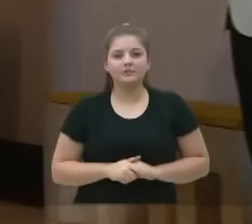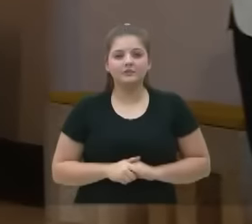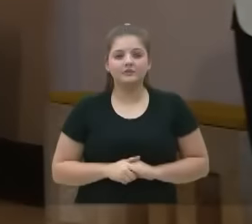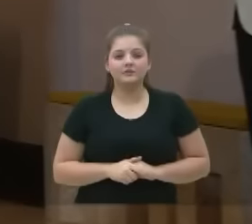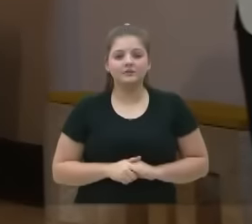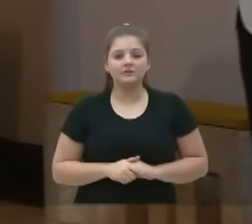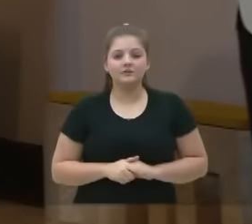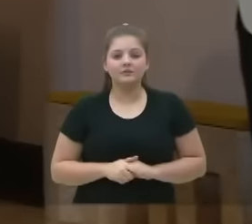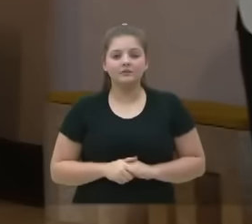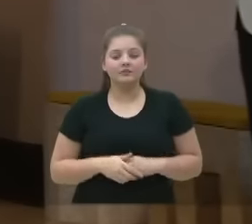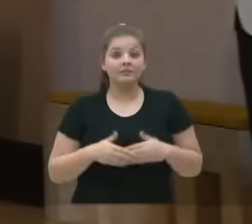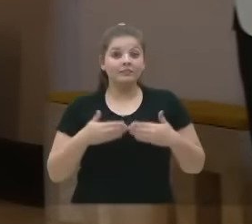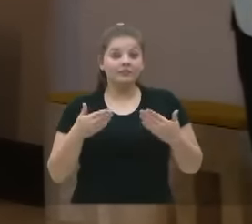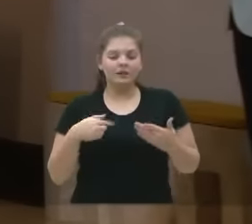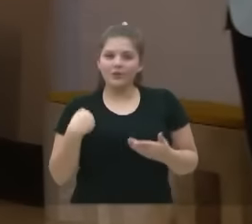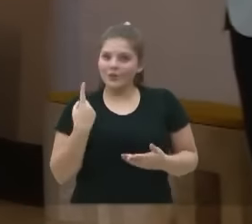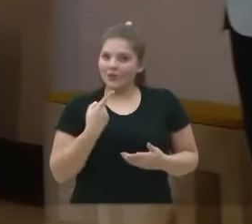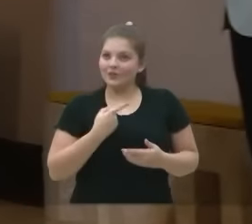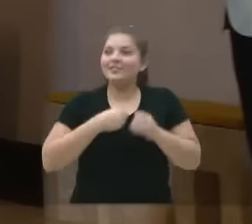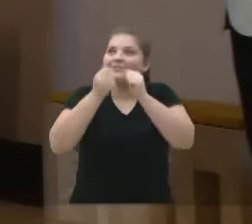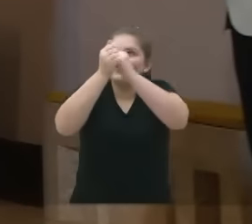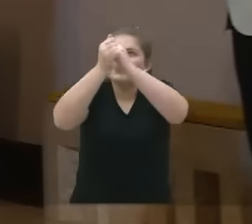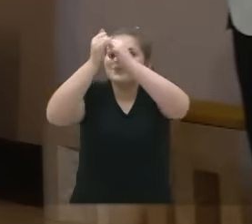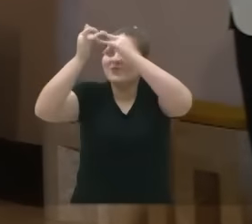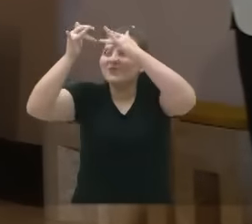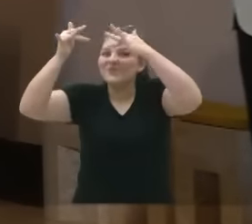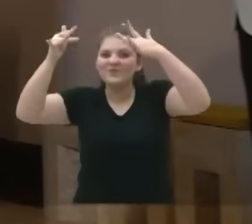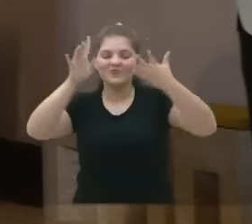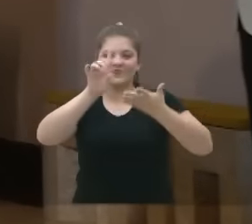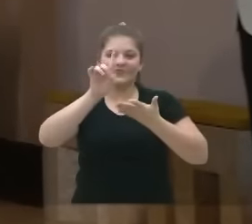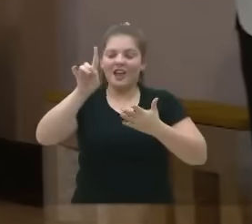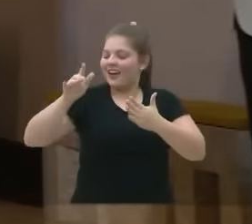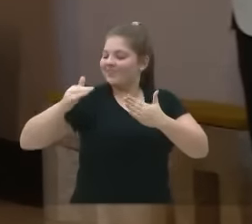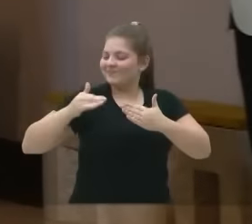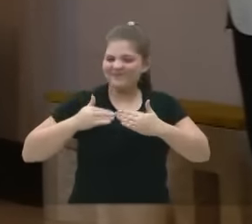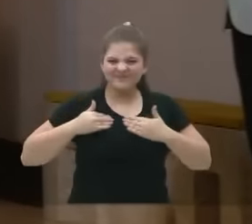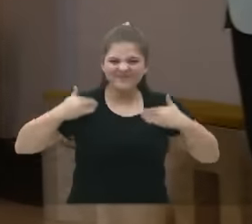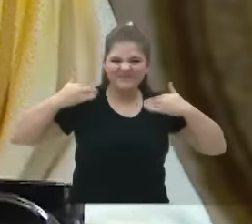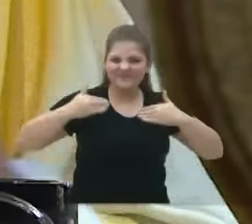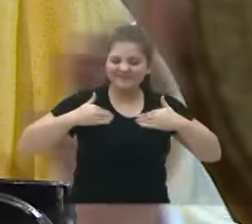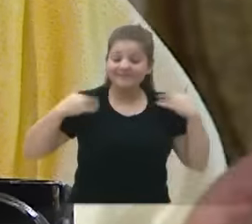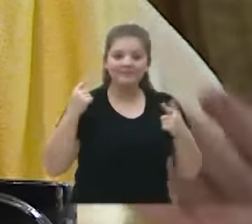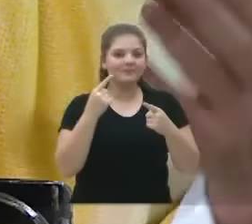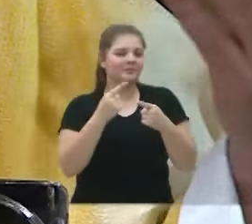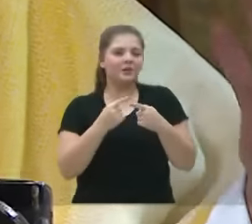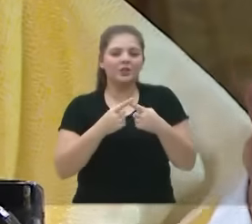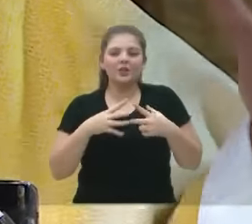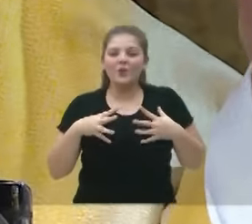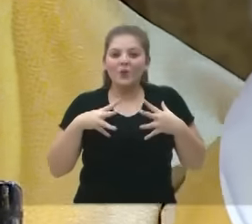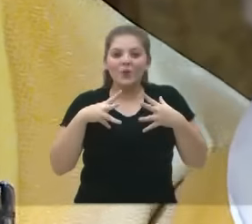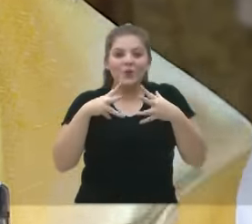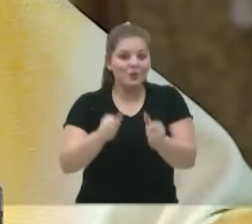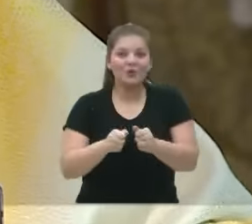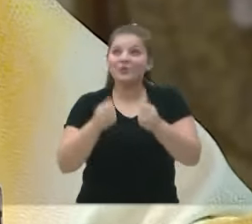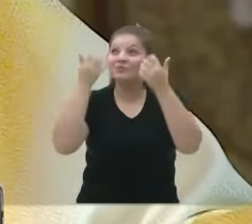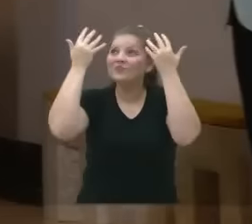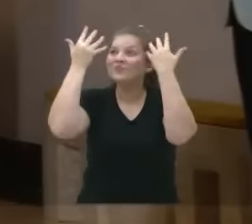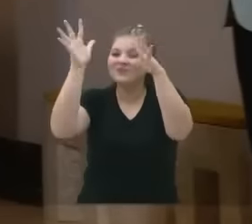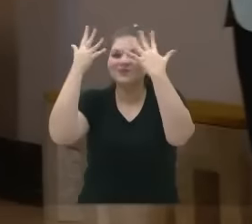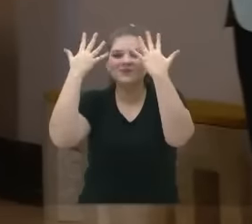nós. E nós vamos glorificar a este Deus com entusiasmo, porque tudo é motivo de